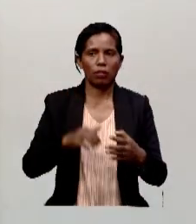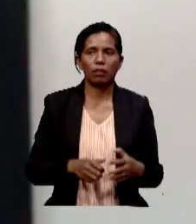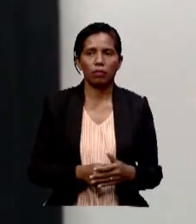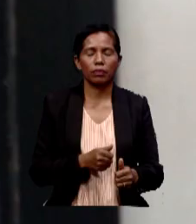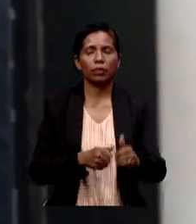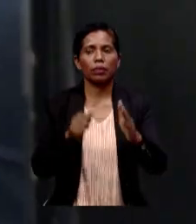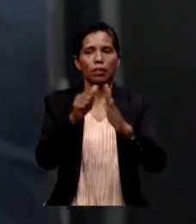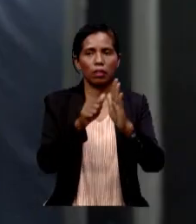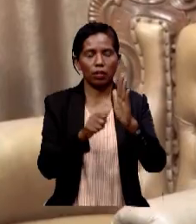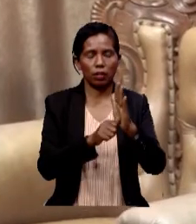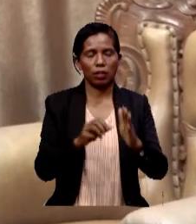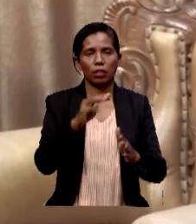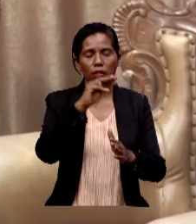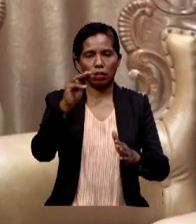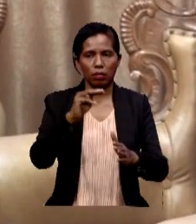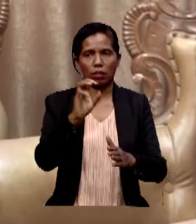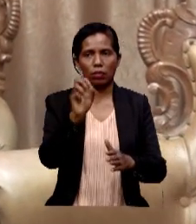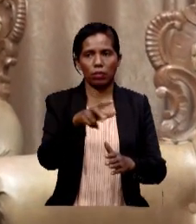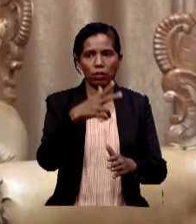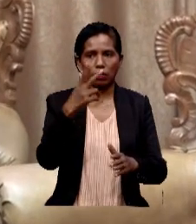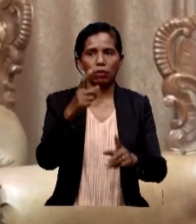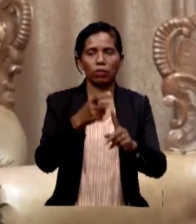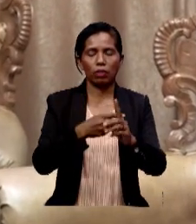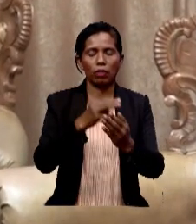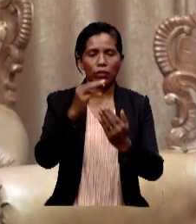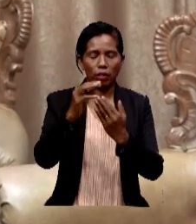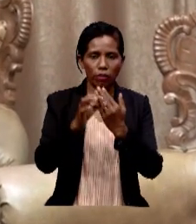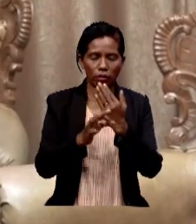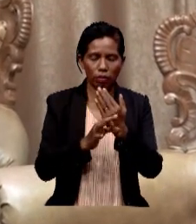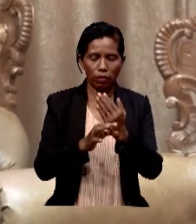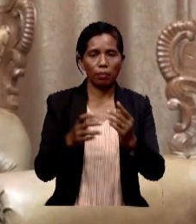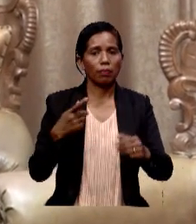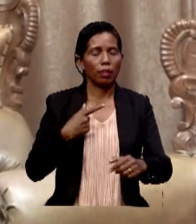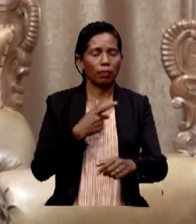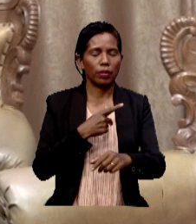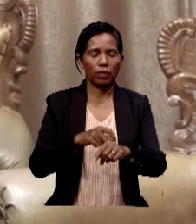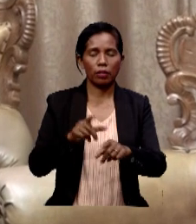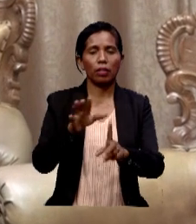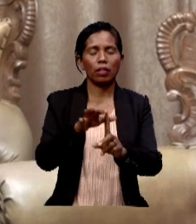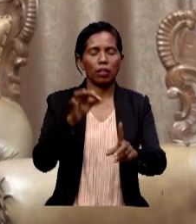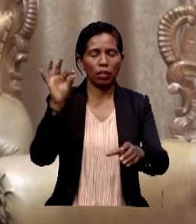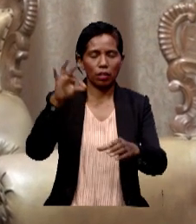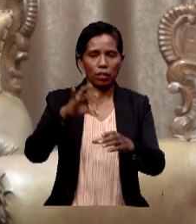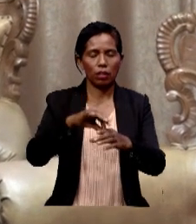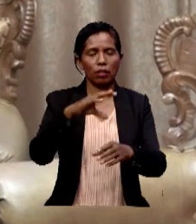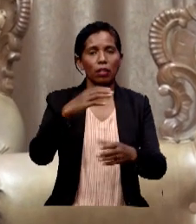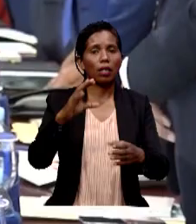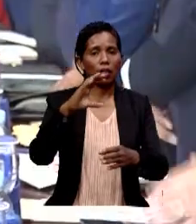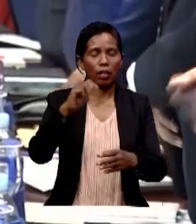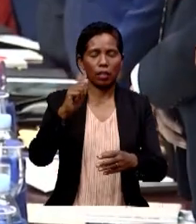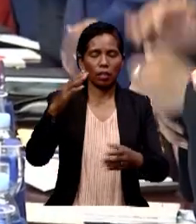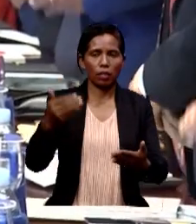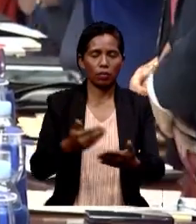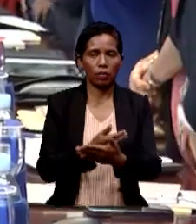ia segunda lorong san resinto lo fulan fevereiro. Parlamento Nasional halona eleição ba komisario Kak Fong nebe foi la laisne, governo nomea li husi